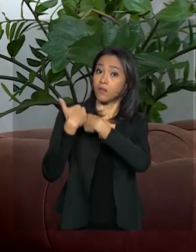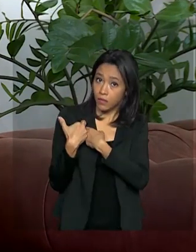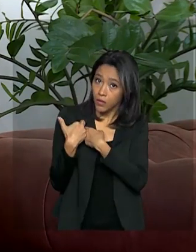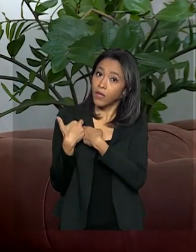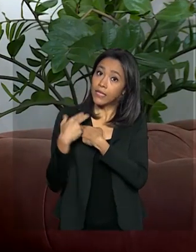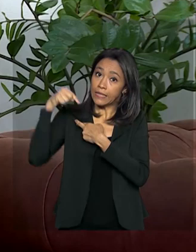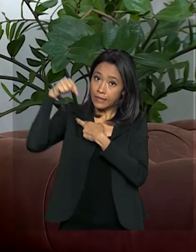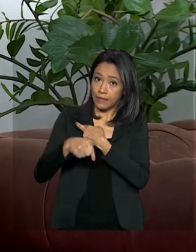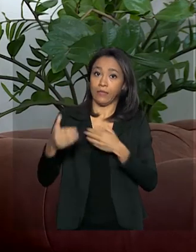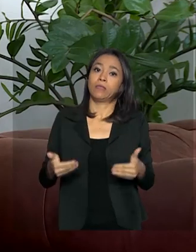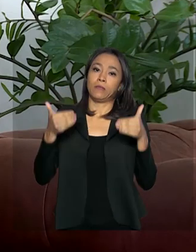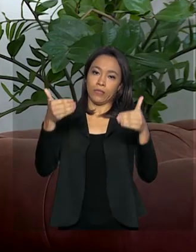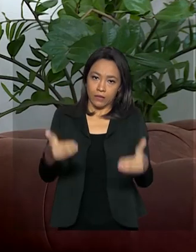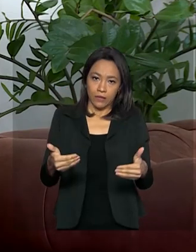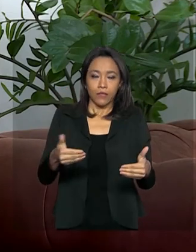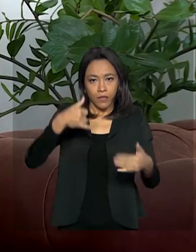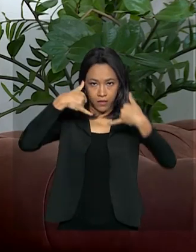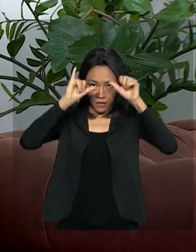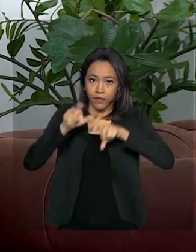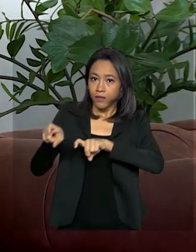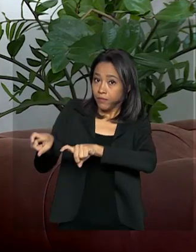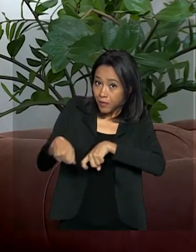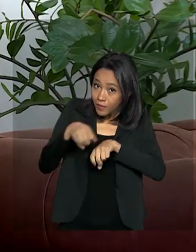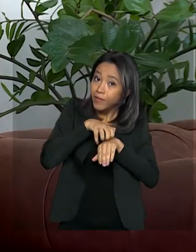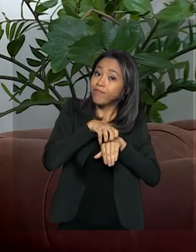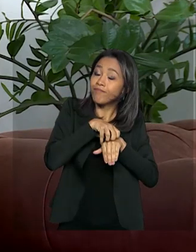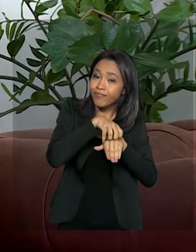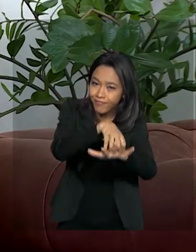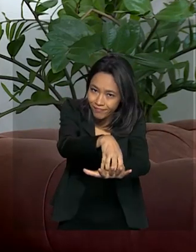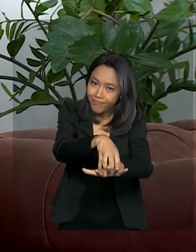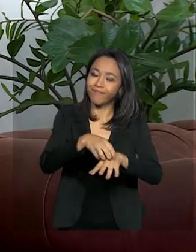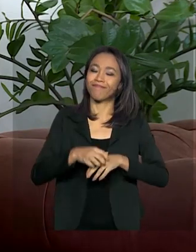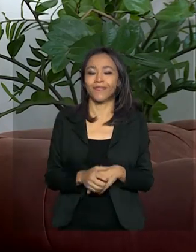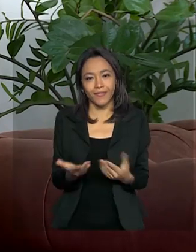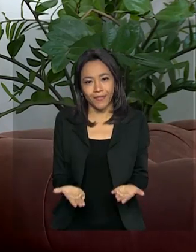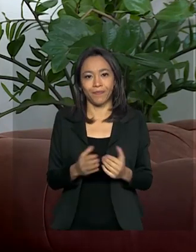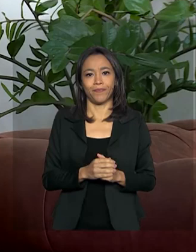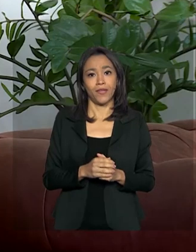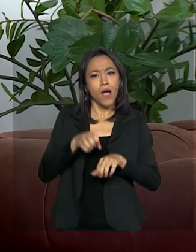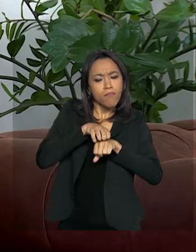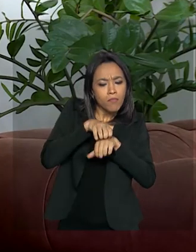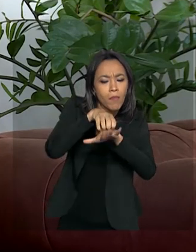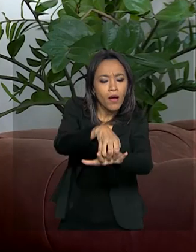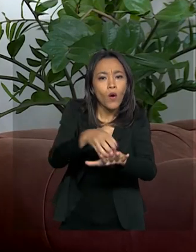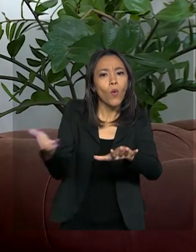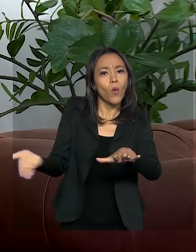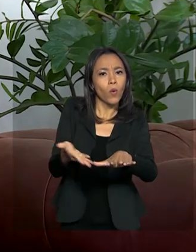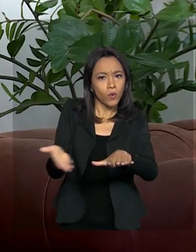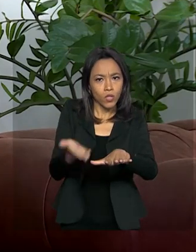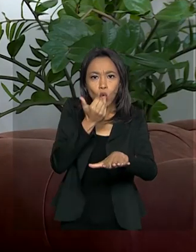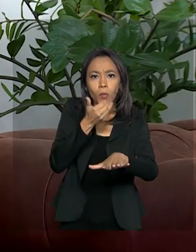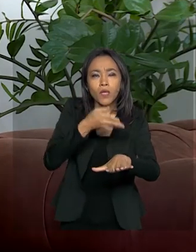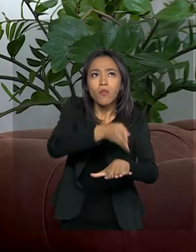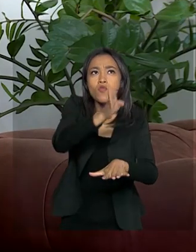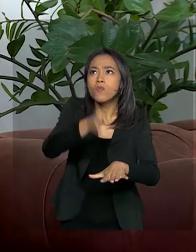desse ministério que o ministério da agricultura da pecuária e do abastecimento então abastecimento hoje a